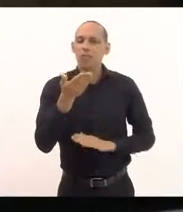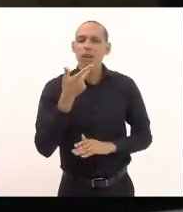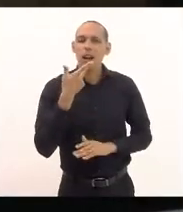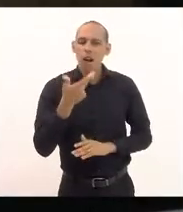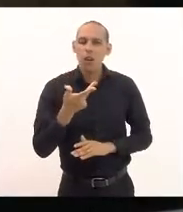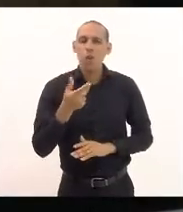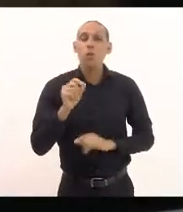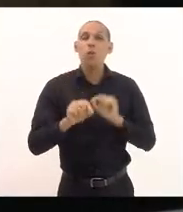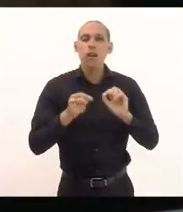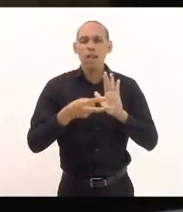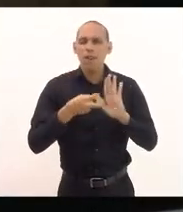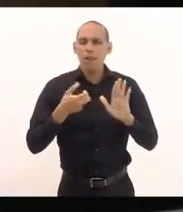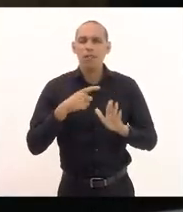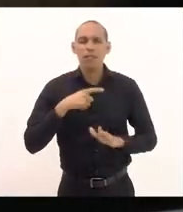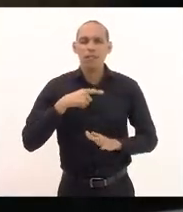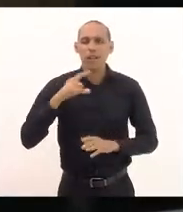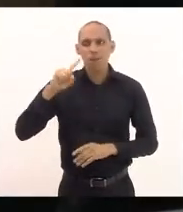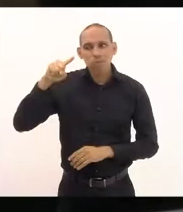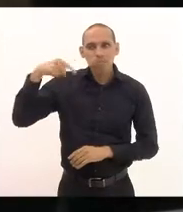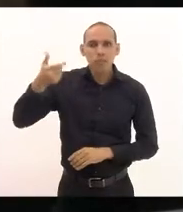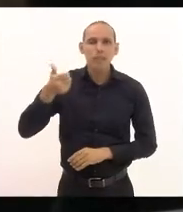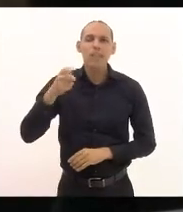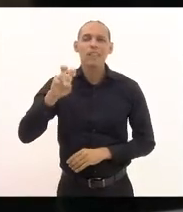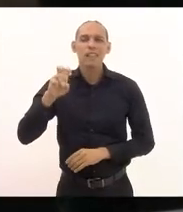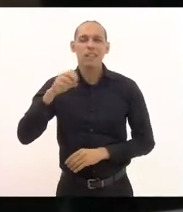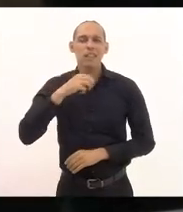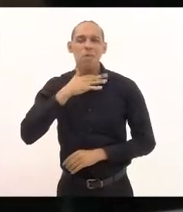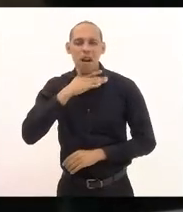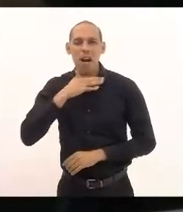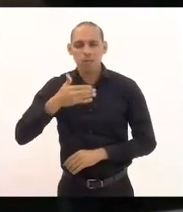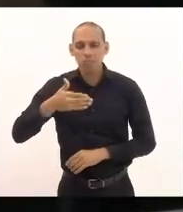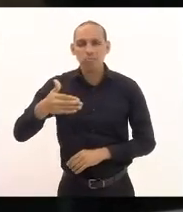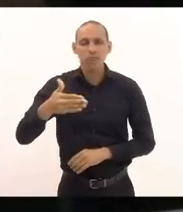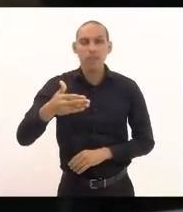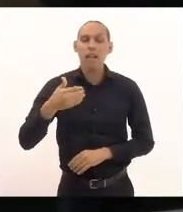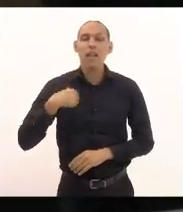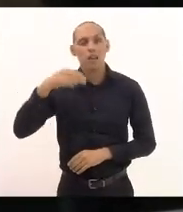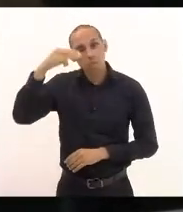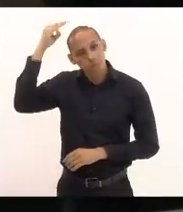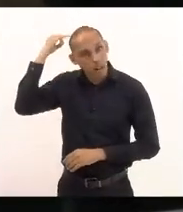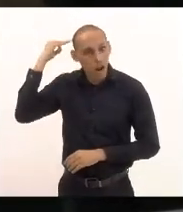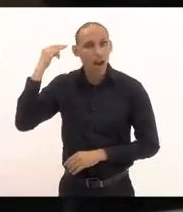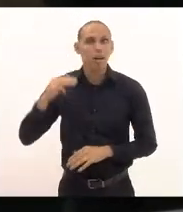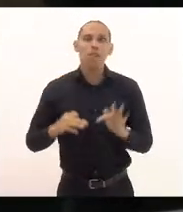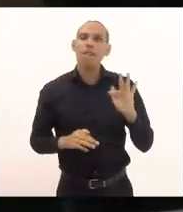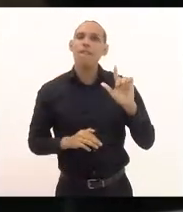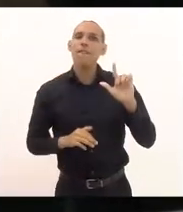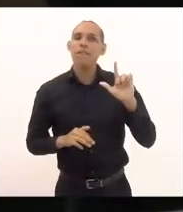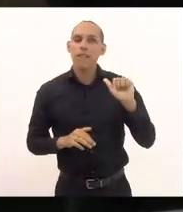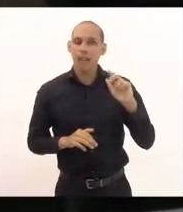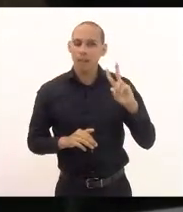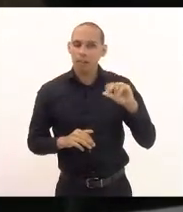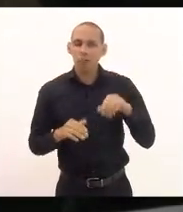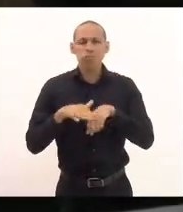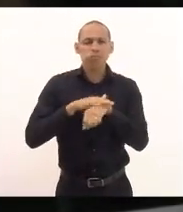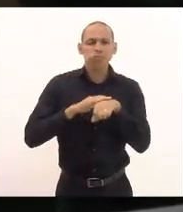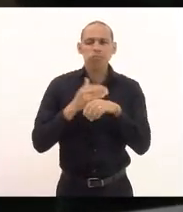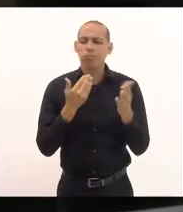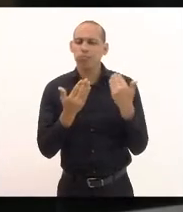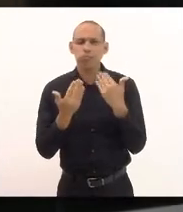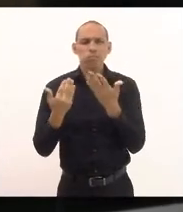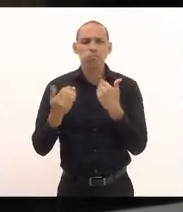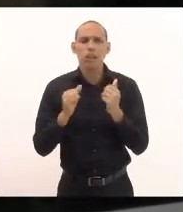de vetos para a segunda quinzena de março, salvo engano. E eu conversei com o deputado Márcio Pacheco, com o deputado Flávio Serafini também, costurando com o líder do